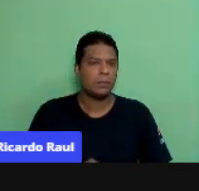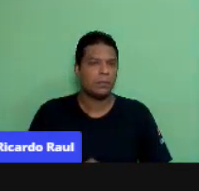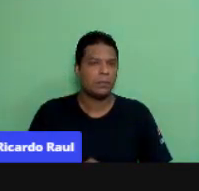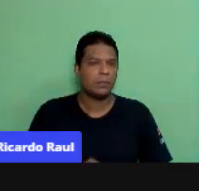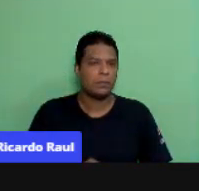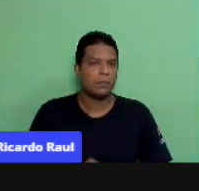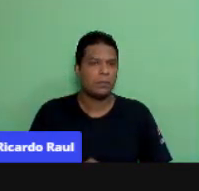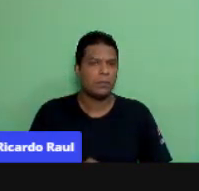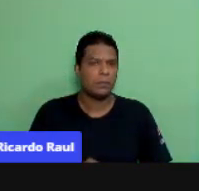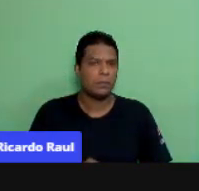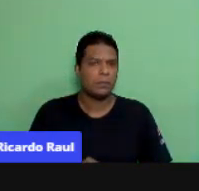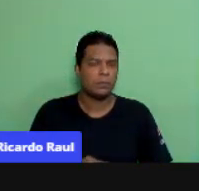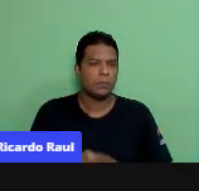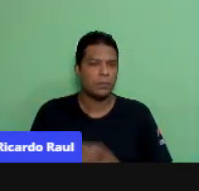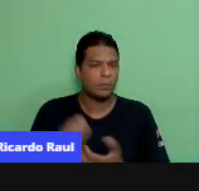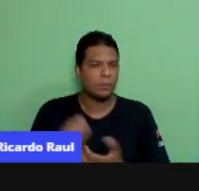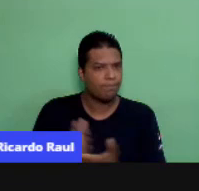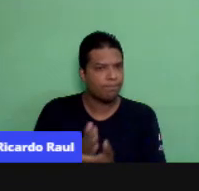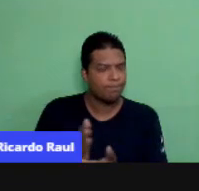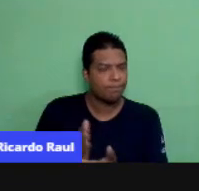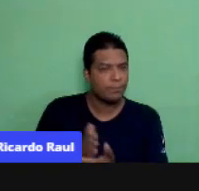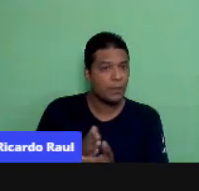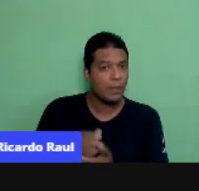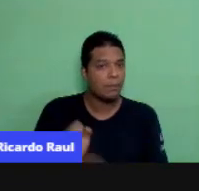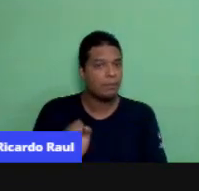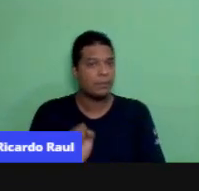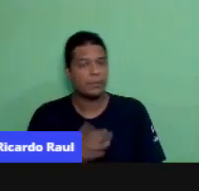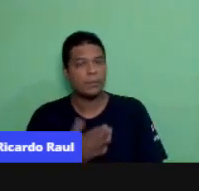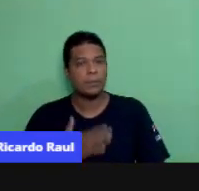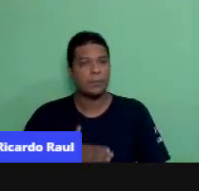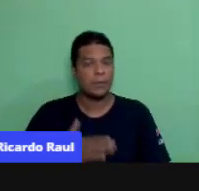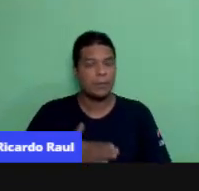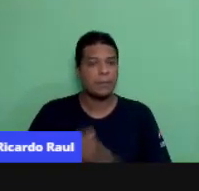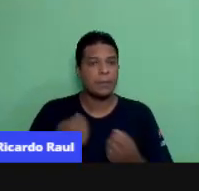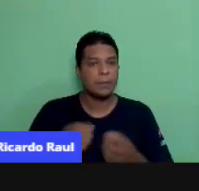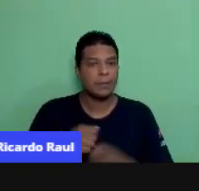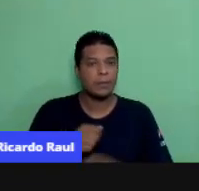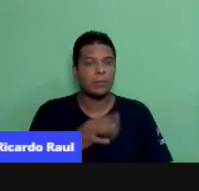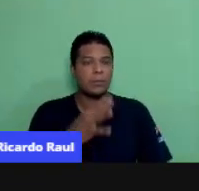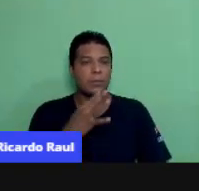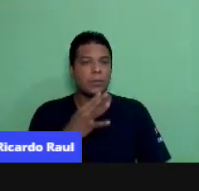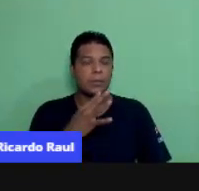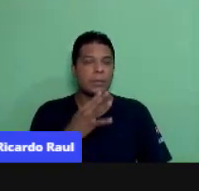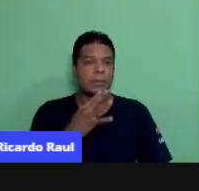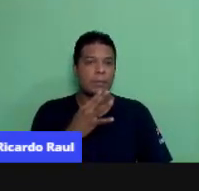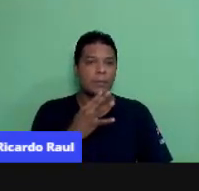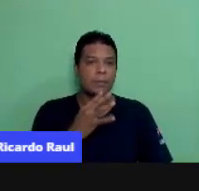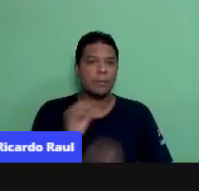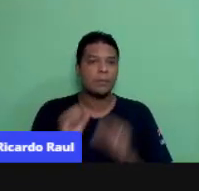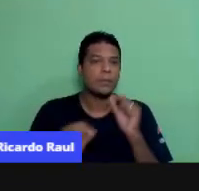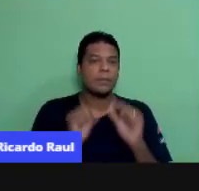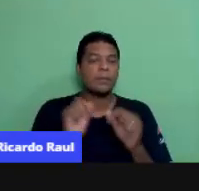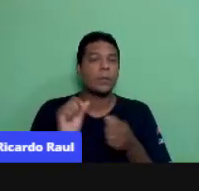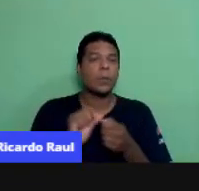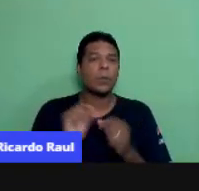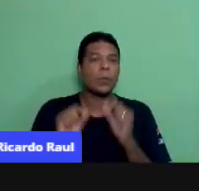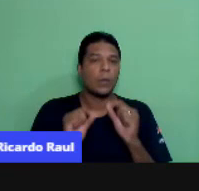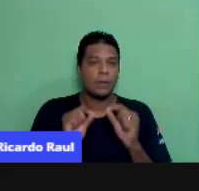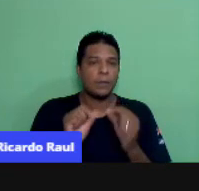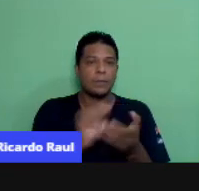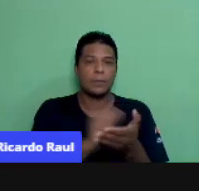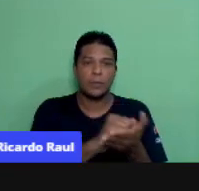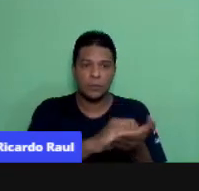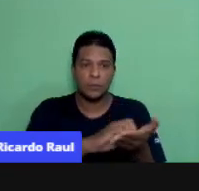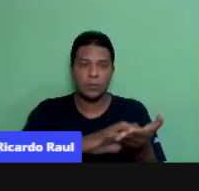chegou, professor? Que bom que você não chegou, mas você sabe que ele tem que ter aquele conhecimento. Então, o que você vai fazer? Você vai dar atividade